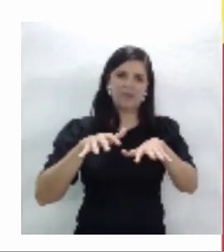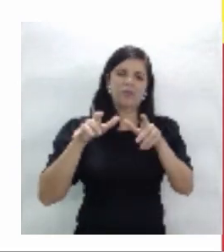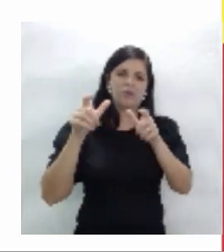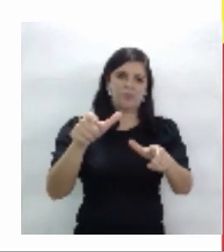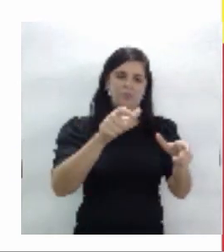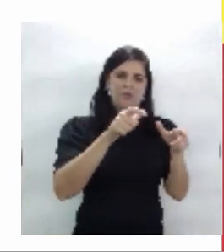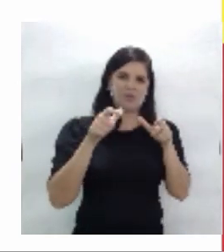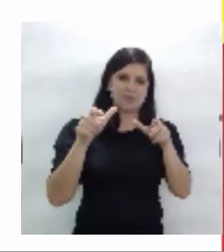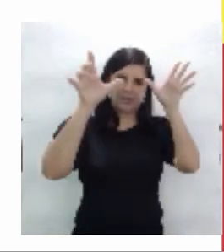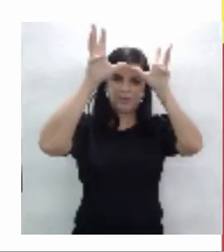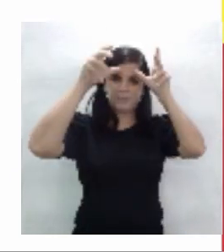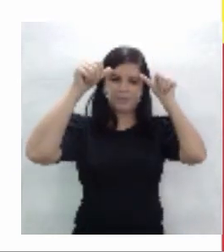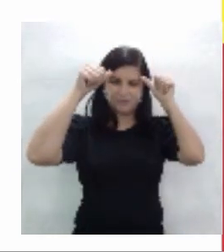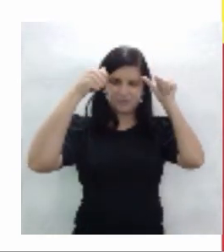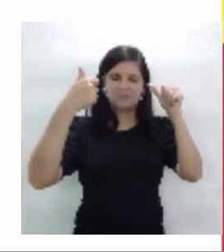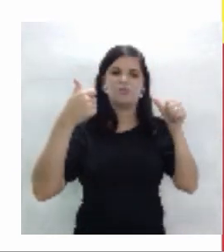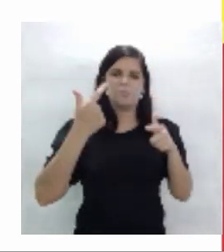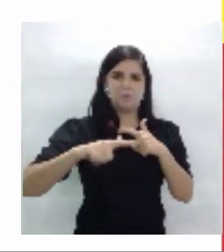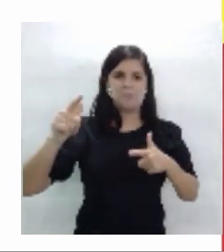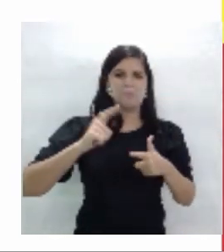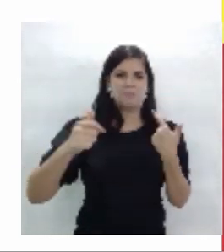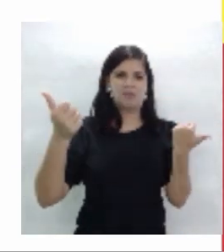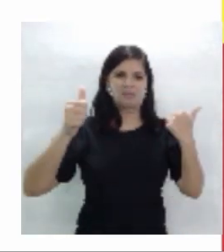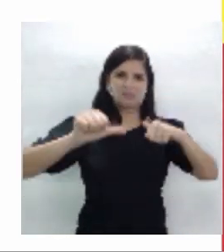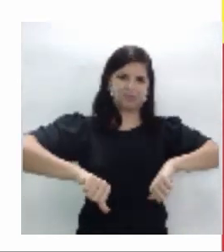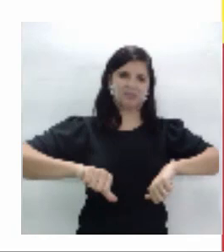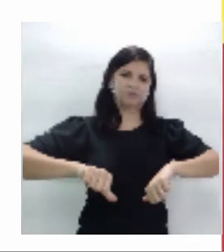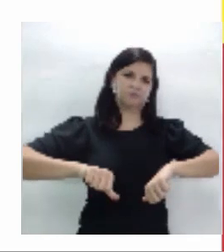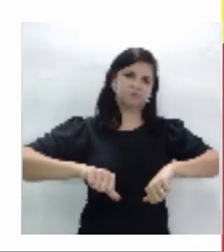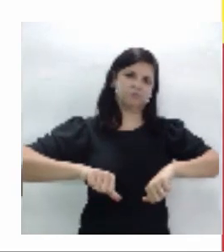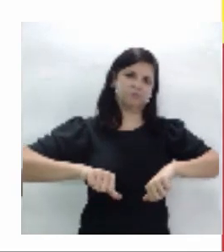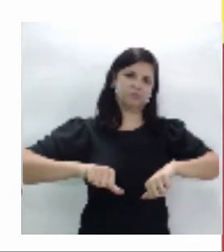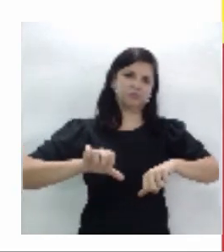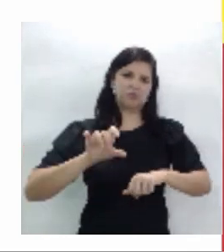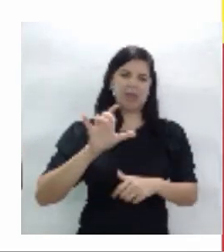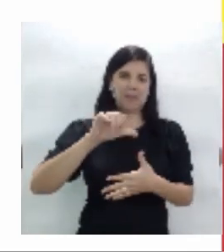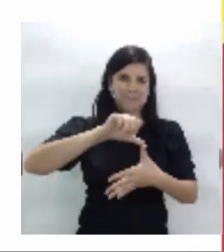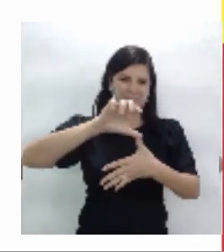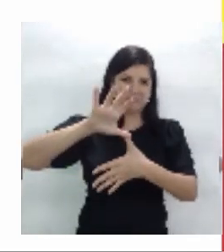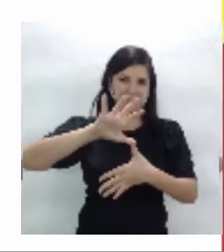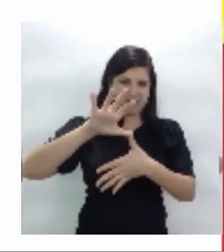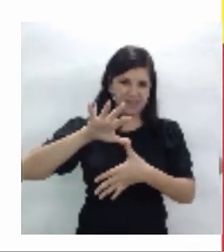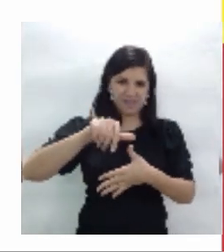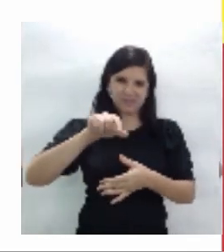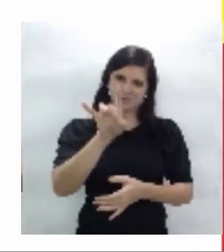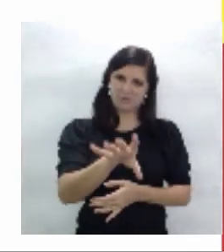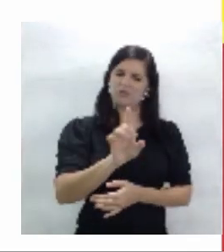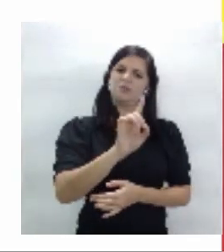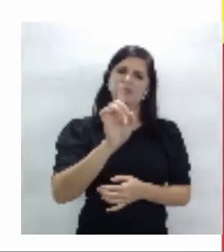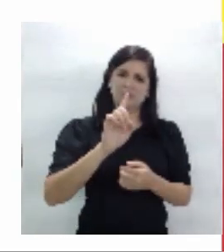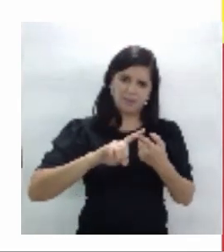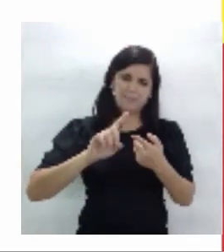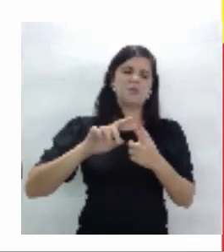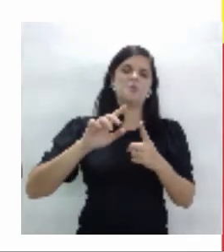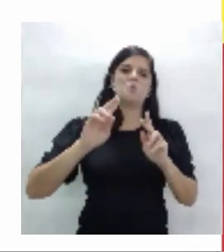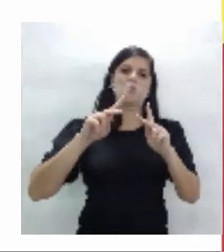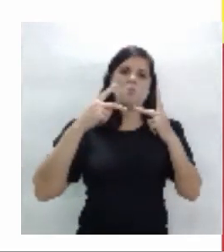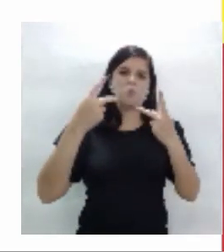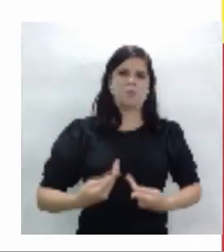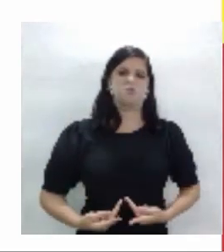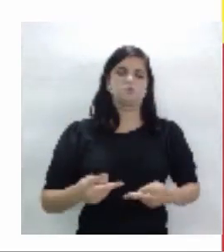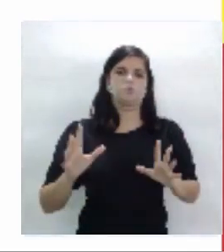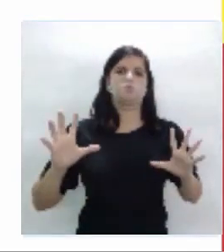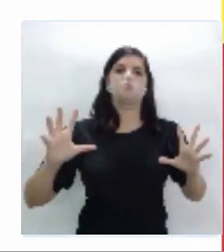né, realizada nesse ambiente, traz um impacto negativo, tá? Não só para a América do Sul, mas para toda